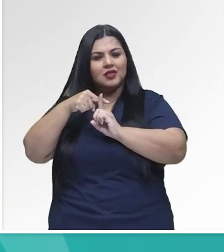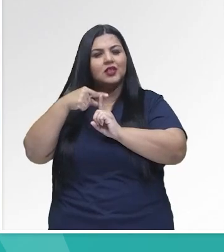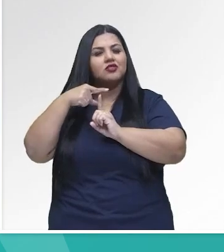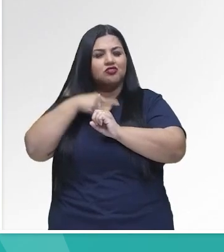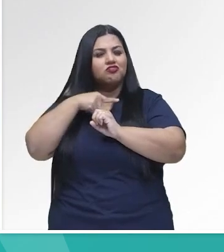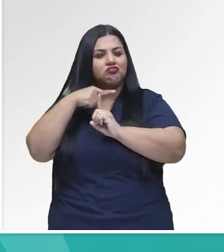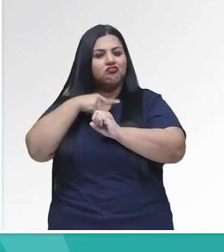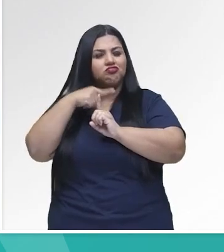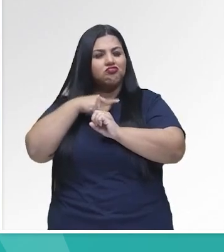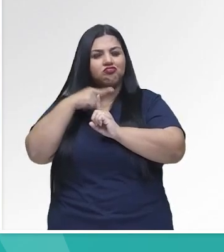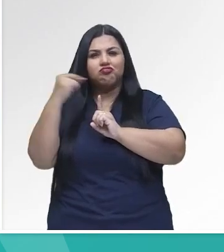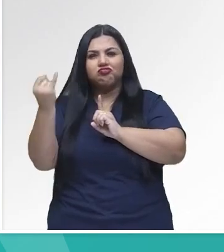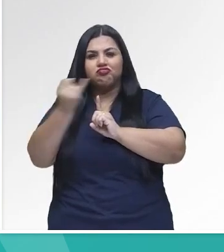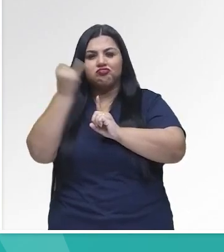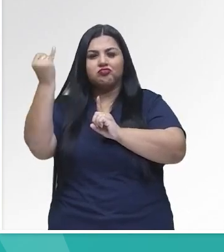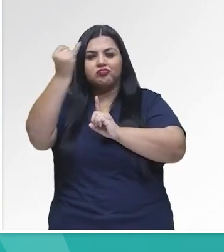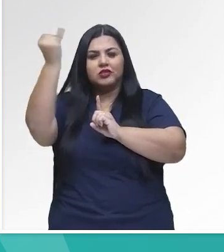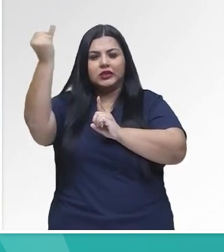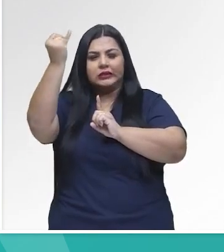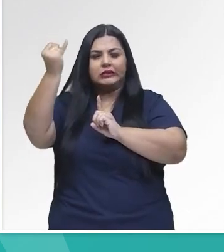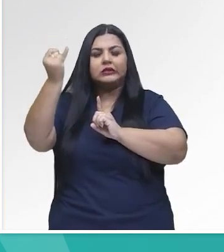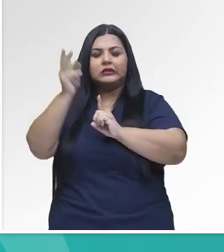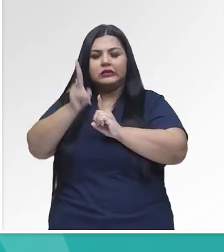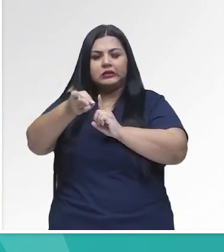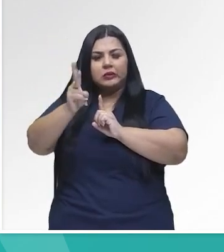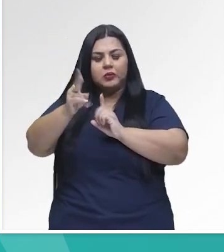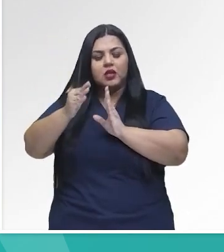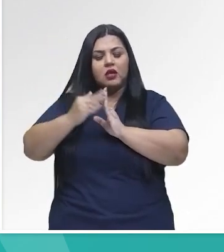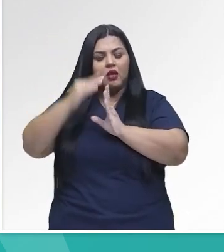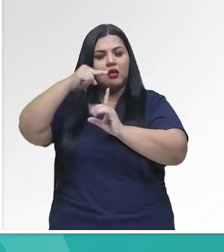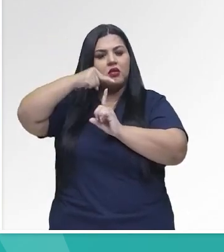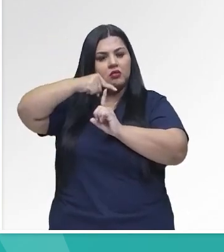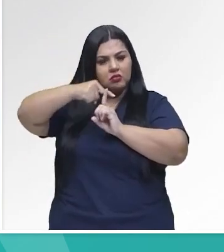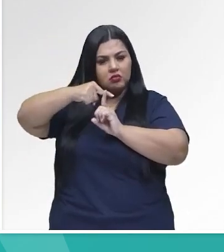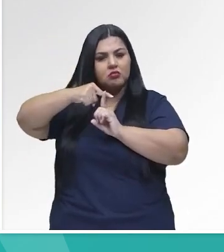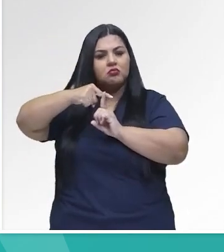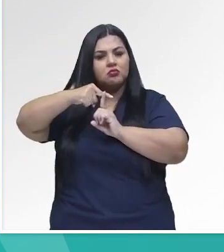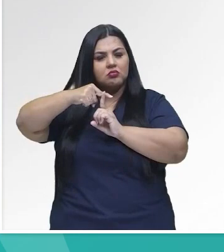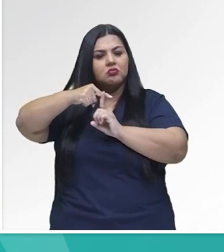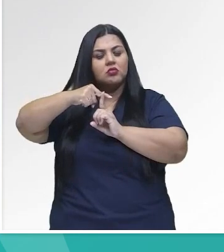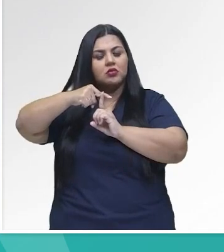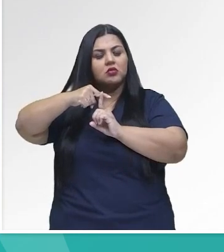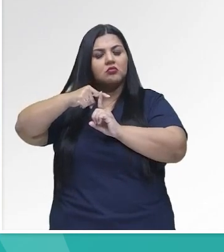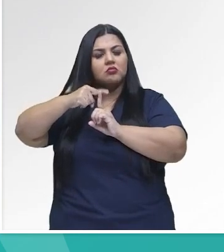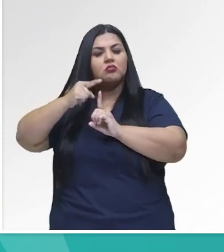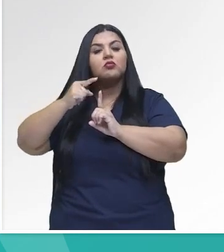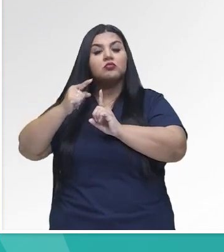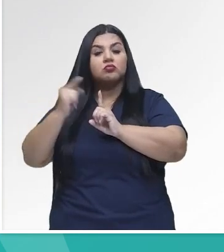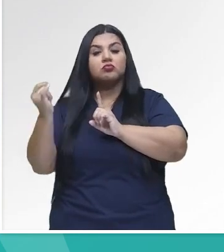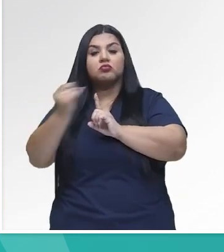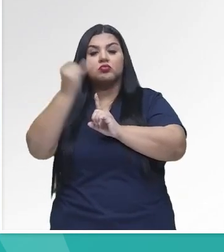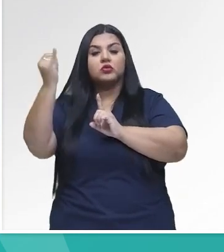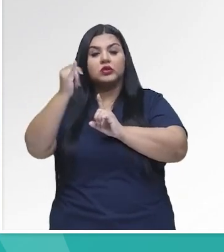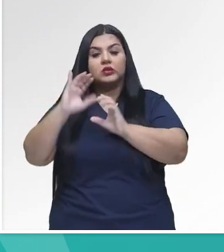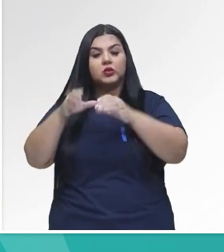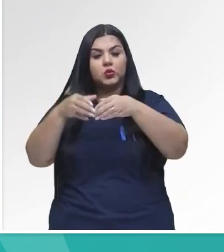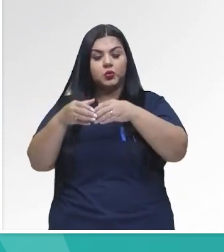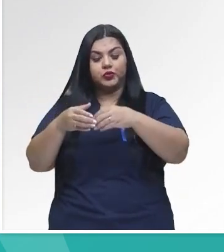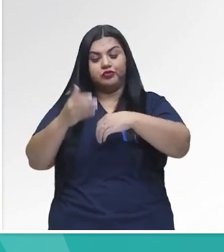grande representatividade, sempre a igreja teve uma representação muito grande nas civilizações.